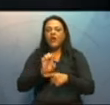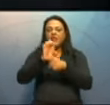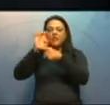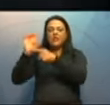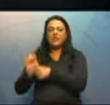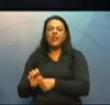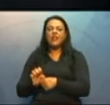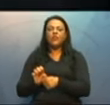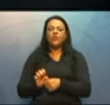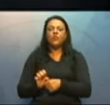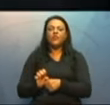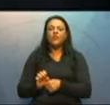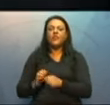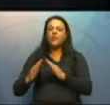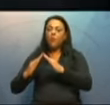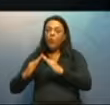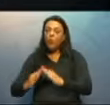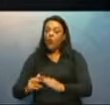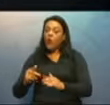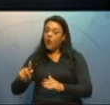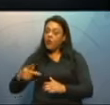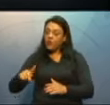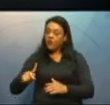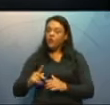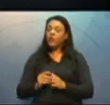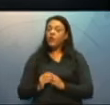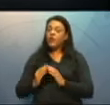que eu moro.